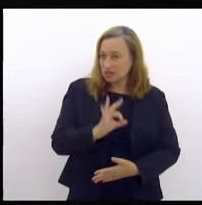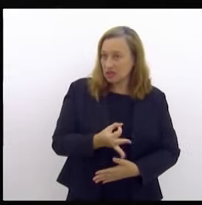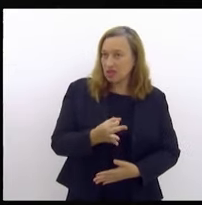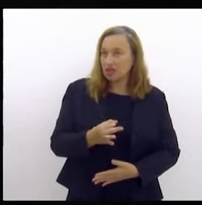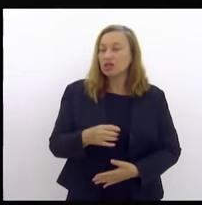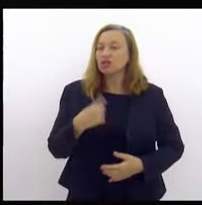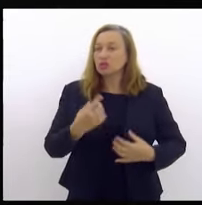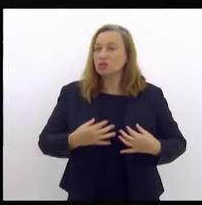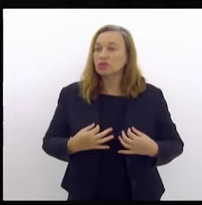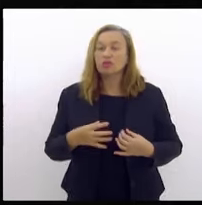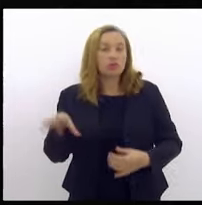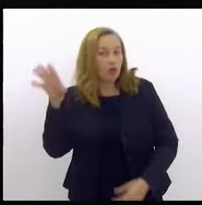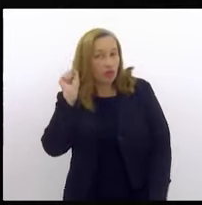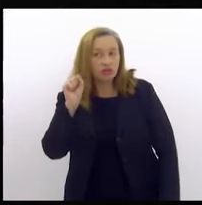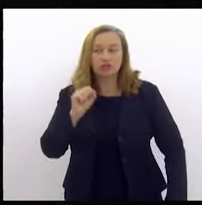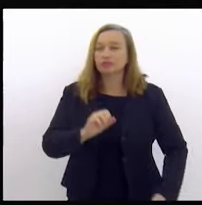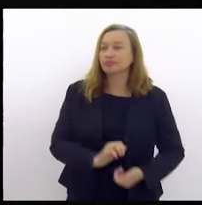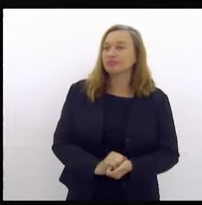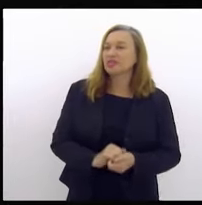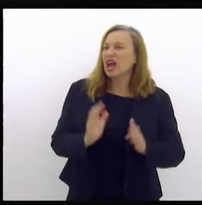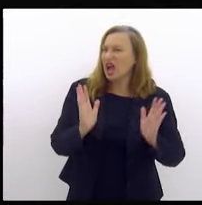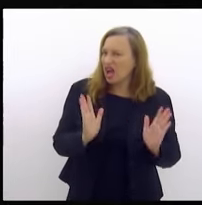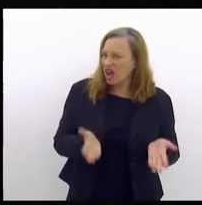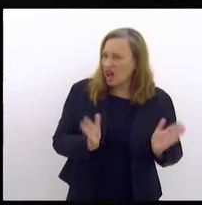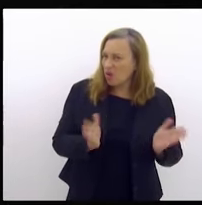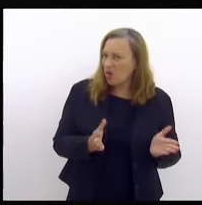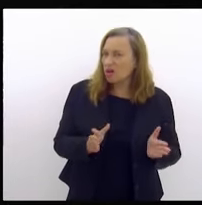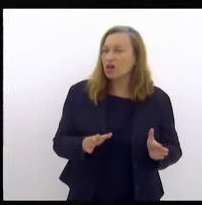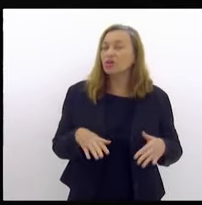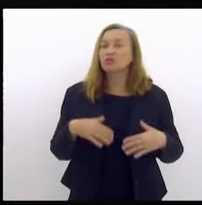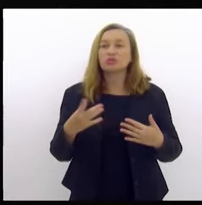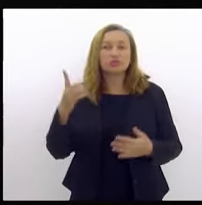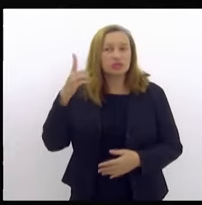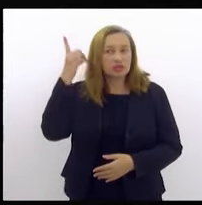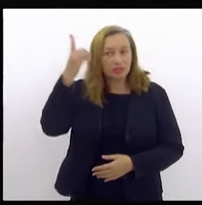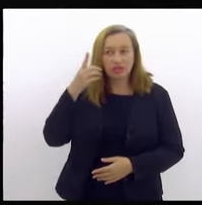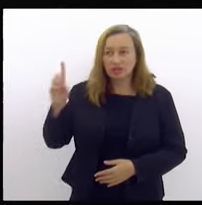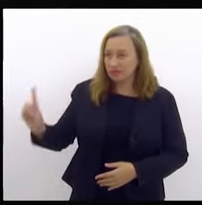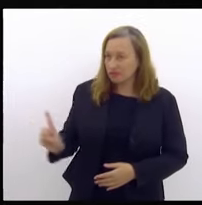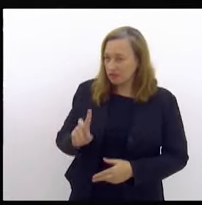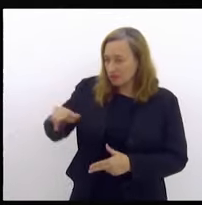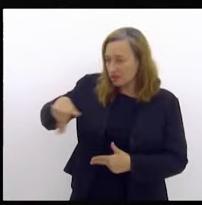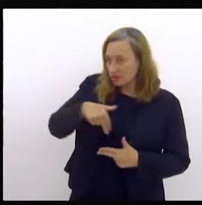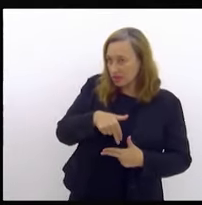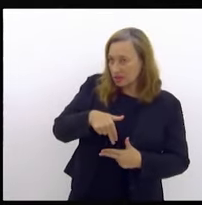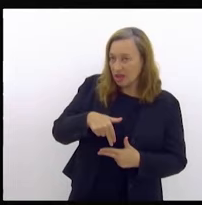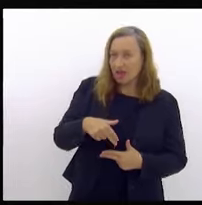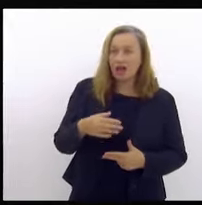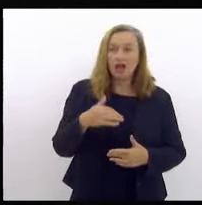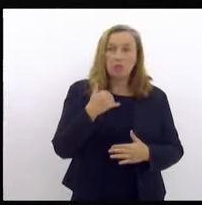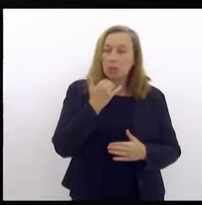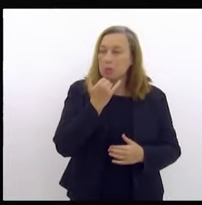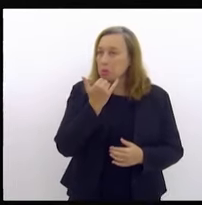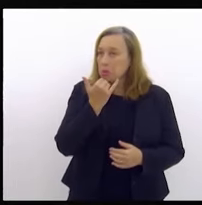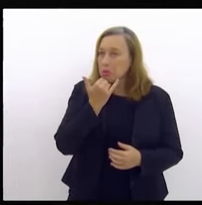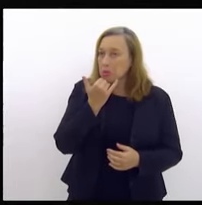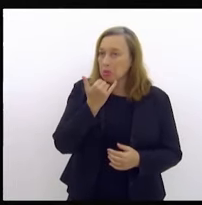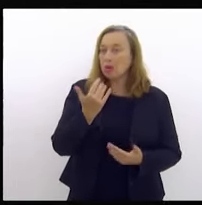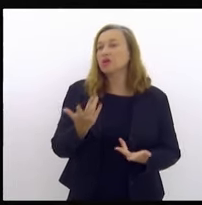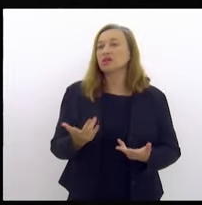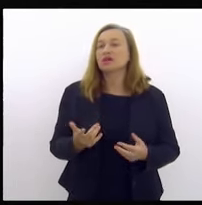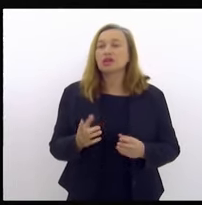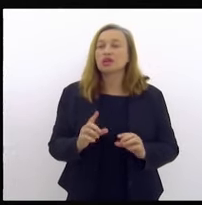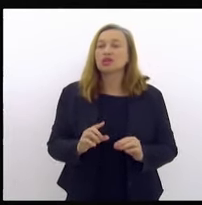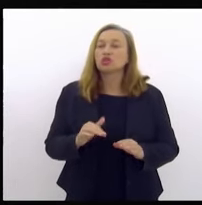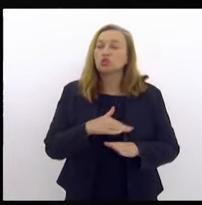estamos dispostos a ouvi-los. Agora, quando o deputado vem para a tribuna para contar historinha ou para querer desvirtuar